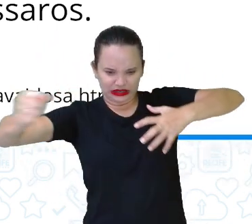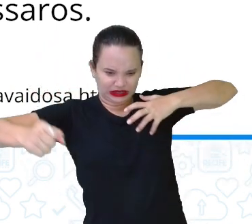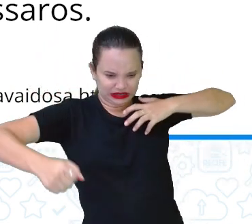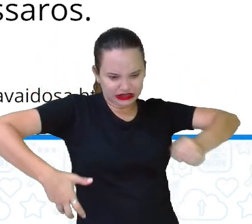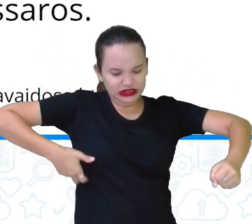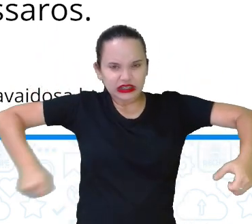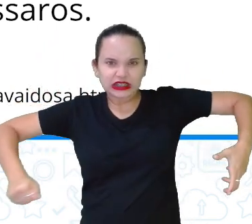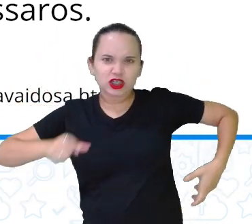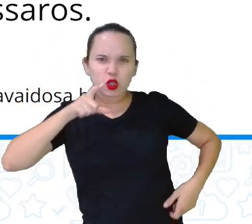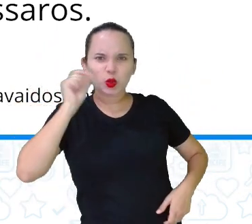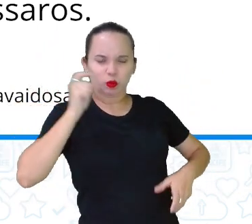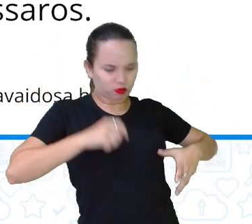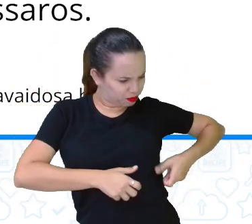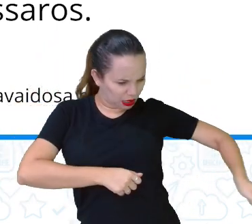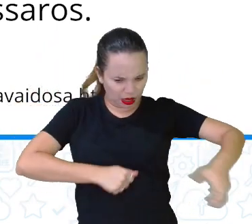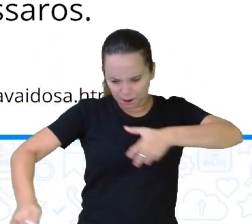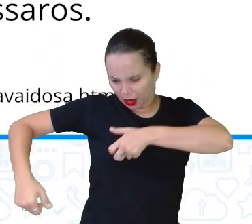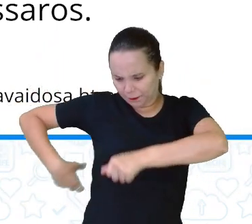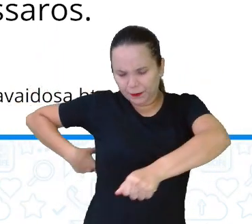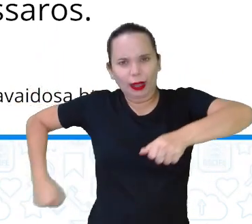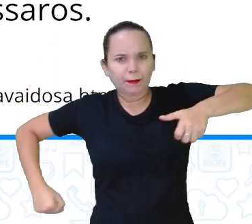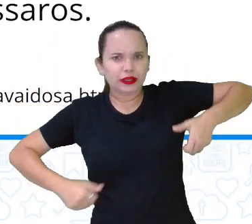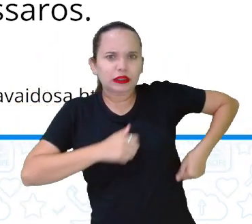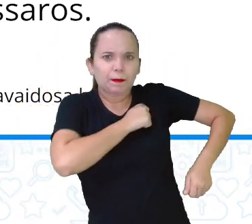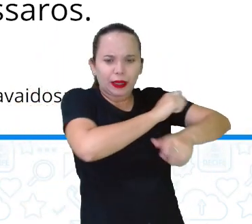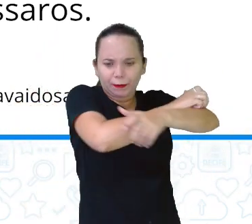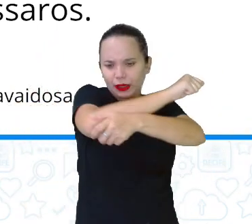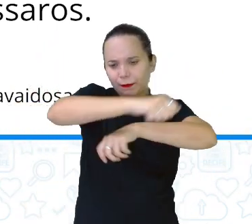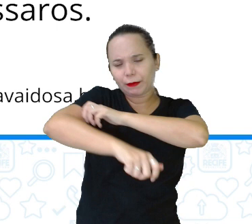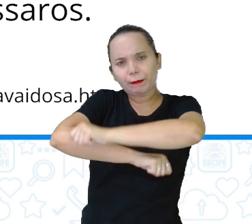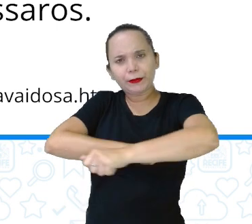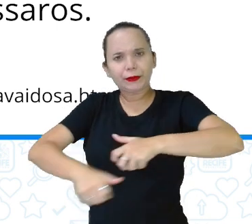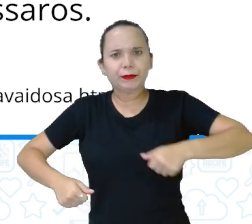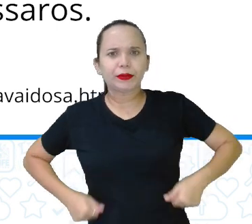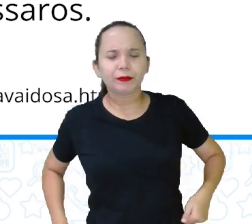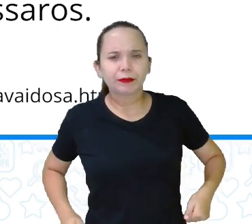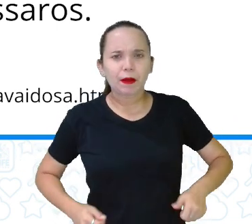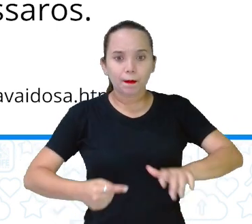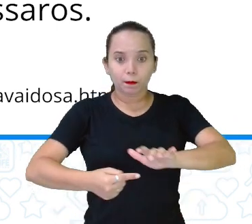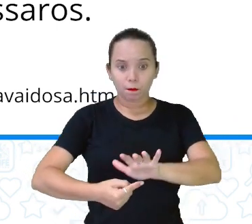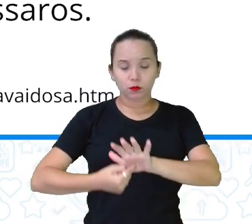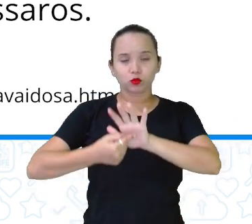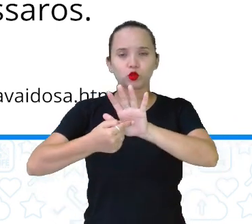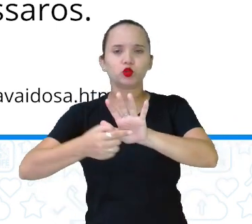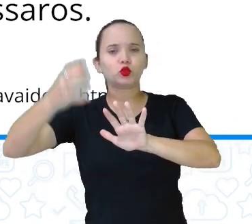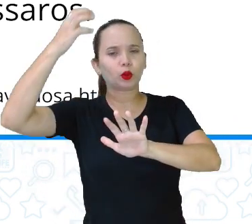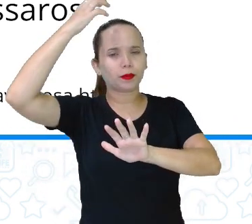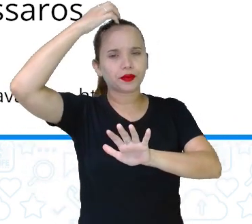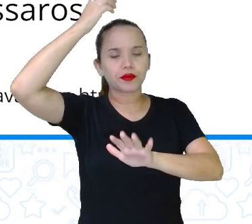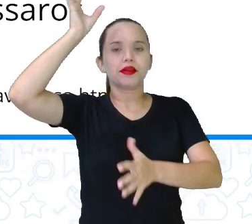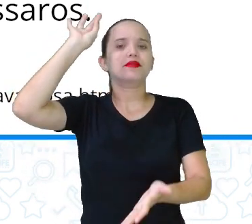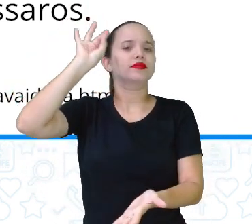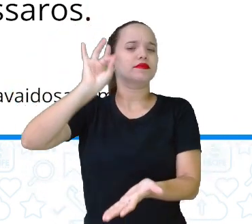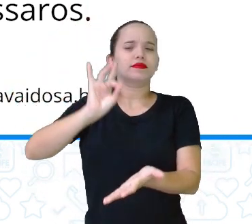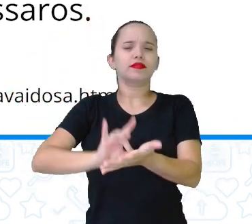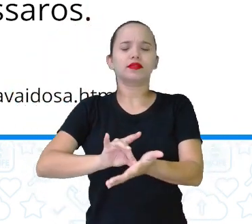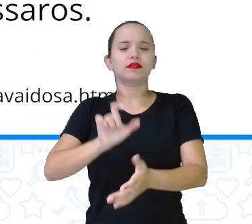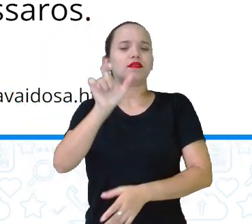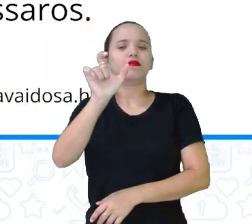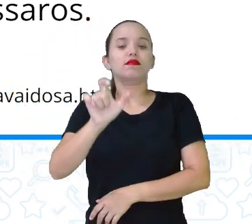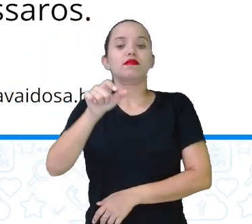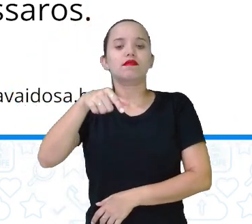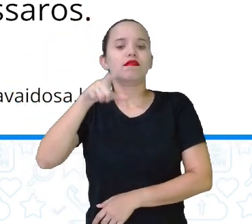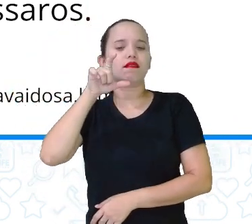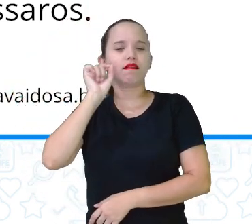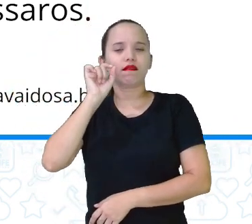suas penas falsas, uma a uma, mostrando a gralha exatamente como ela